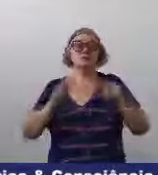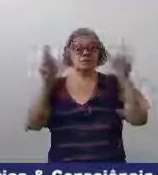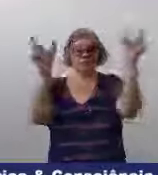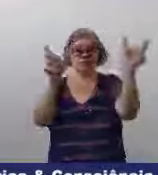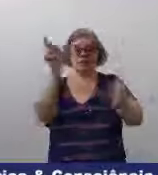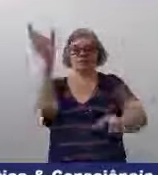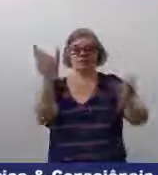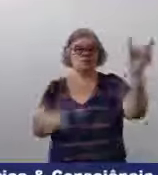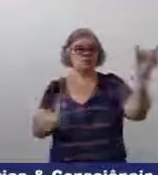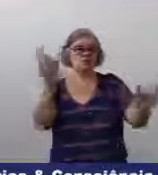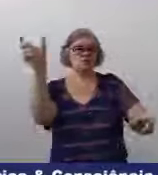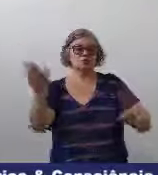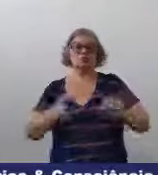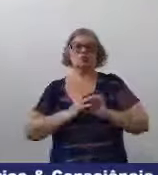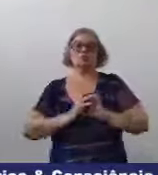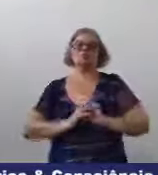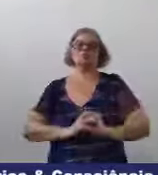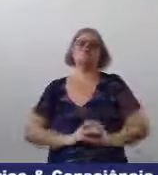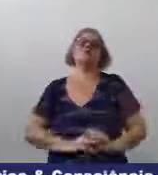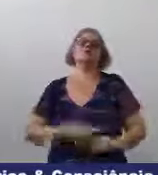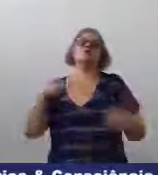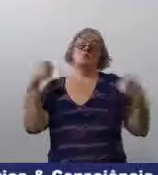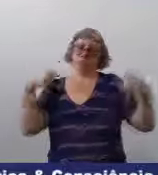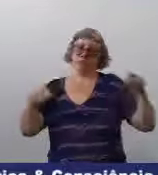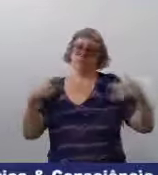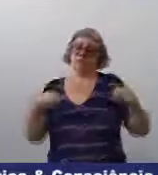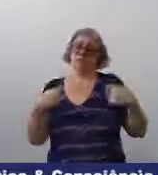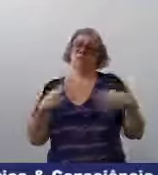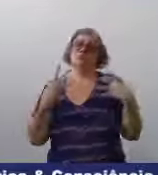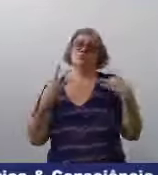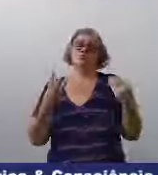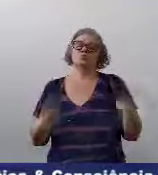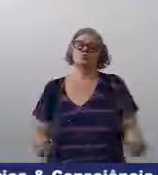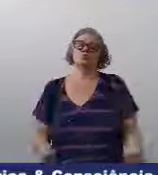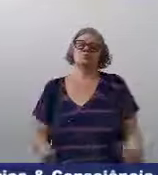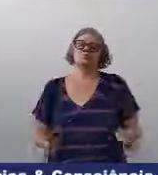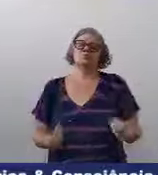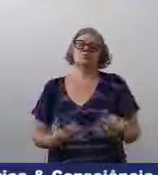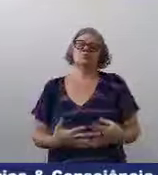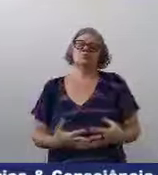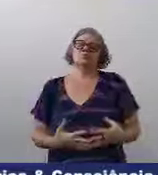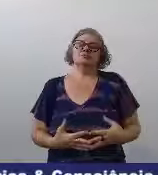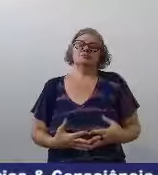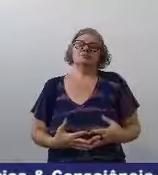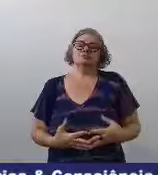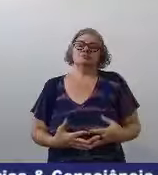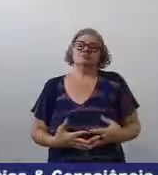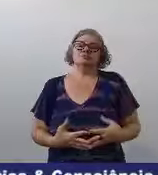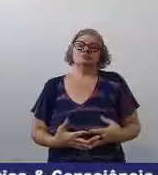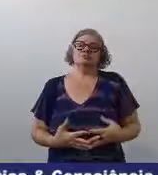aqui entre nós, porque também somos muito carentes delas.